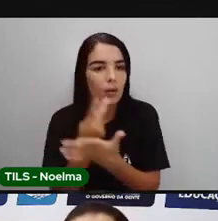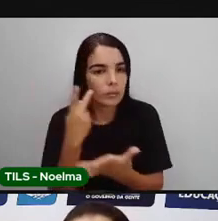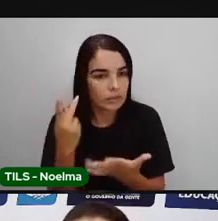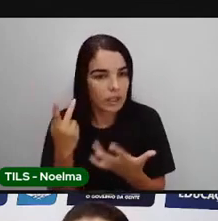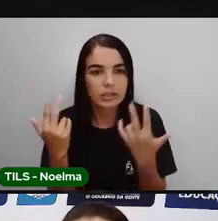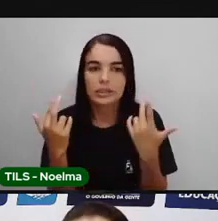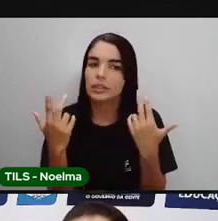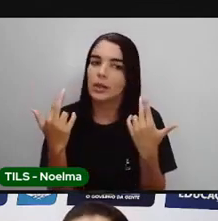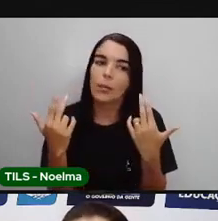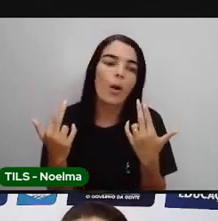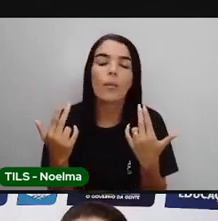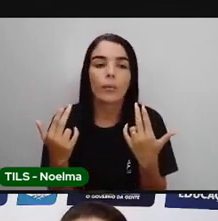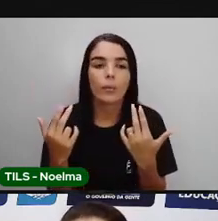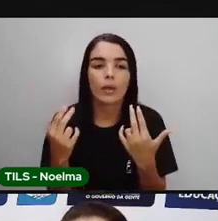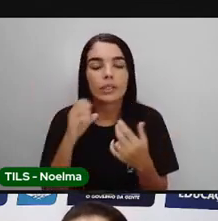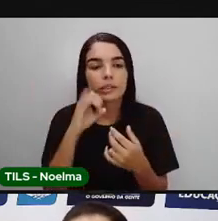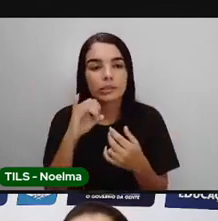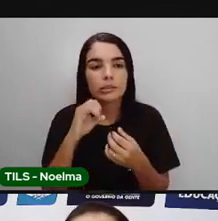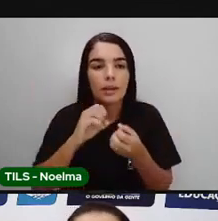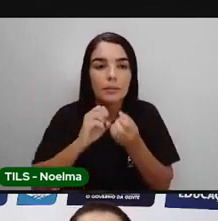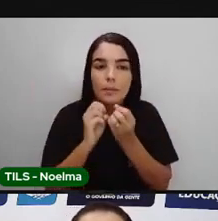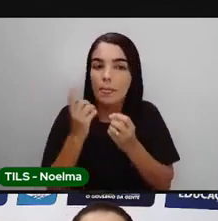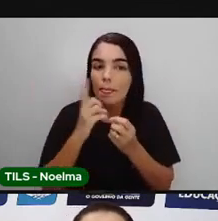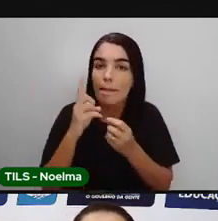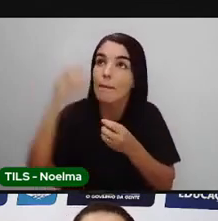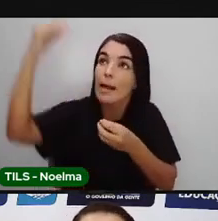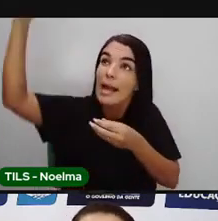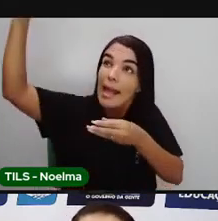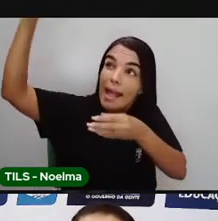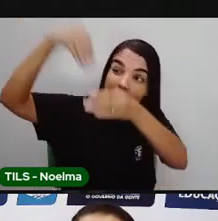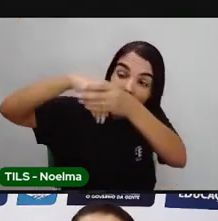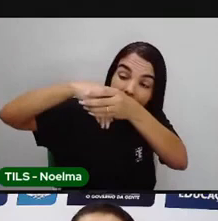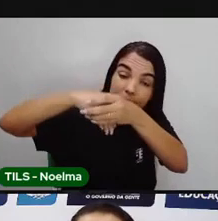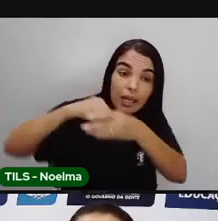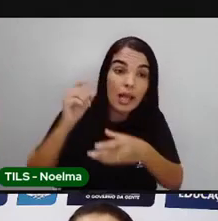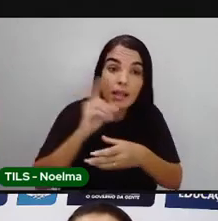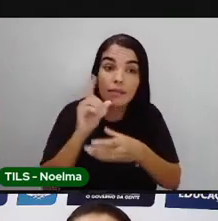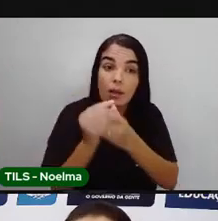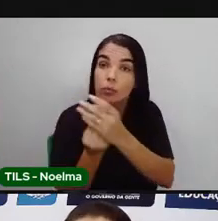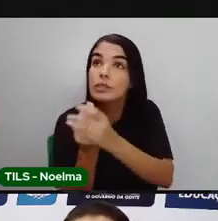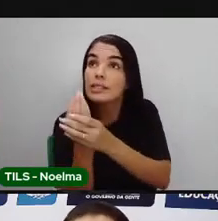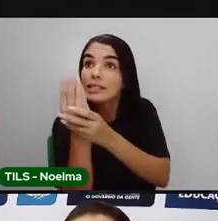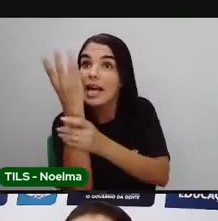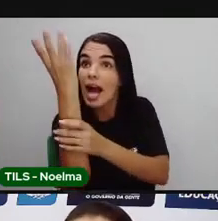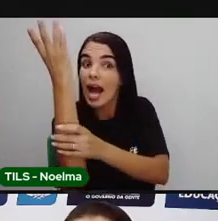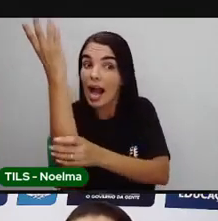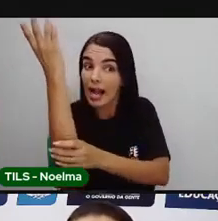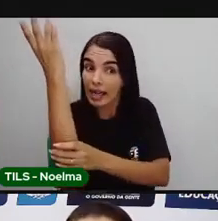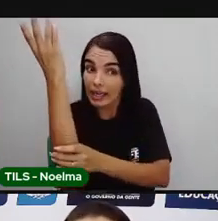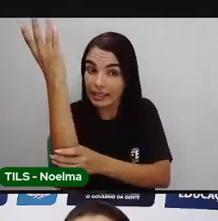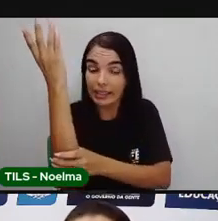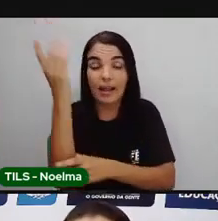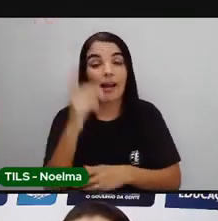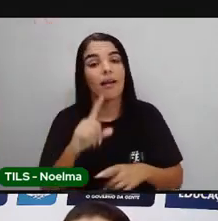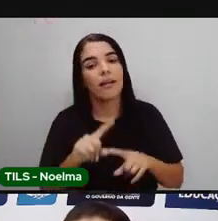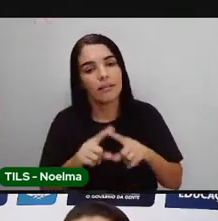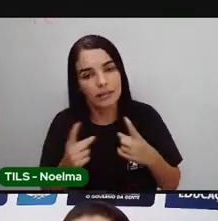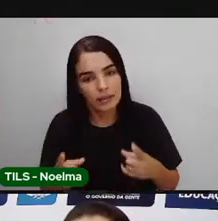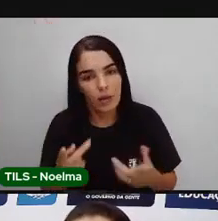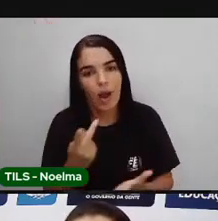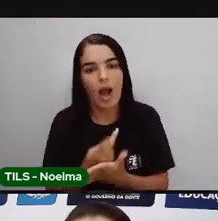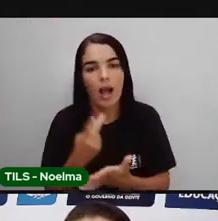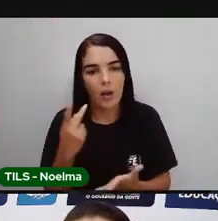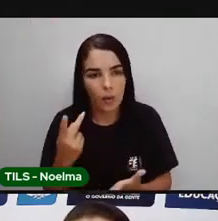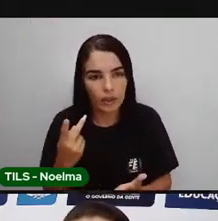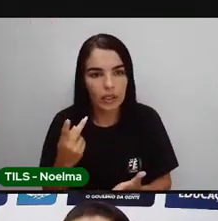de gás que é liberado, dióxido de carbono, faz com que esse calor, o sol entre com mais intensidade, porque